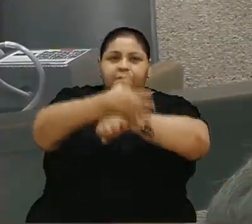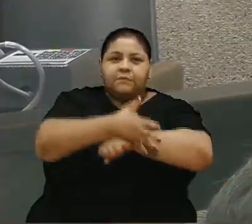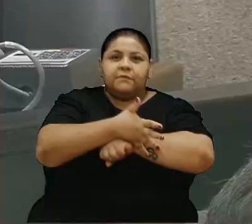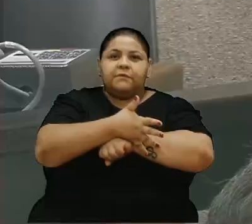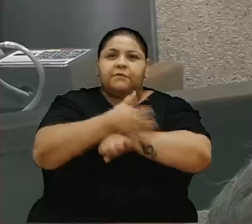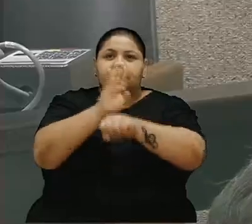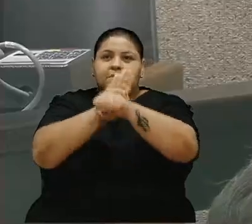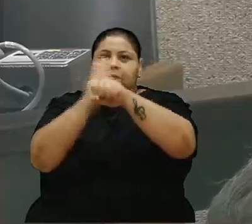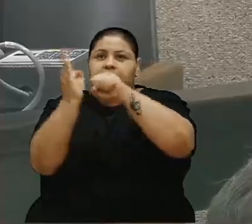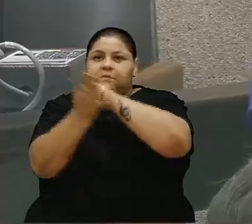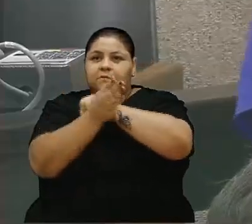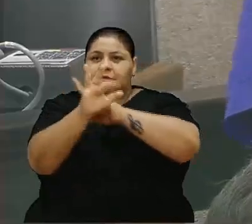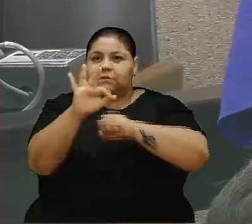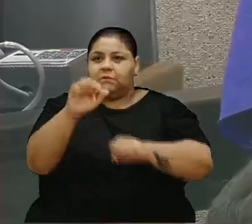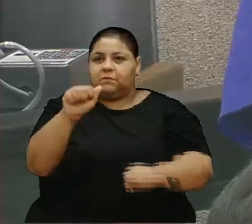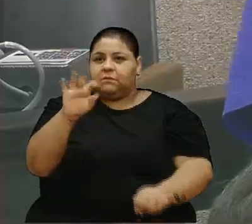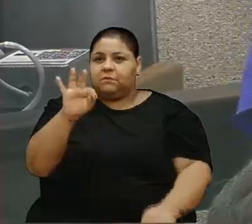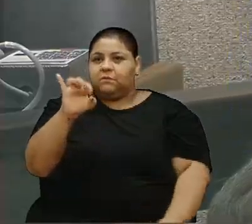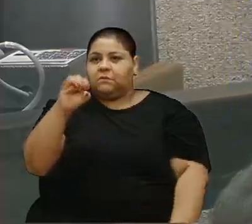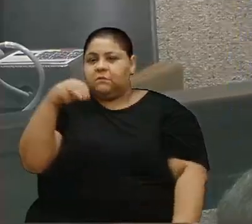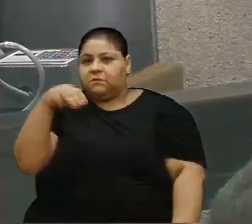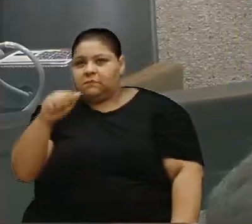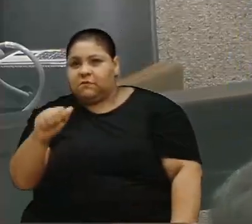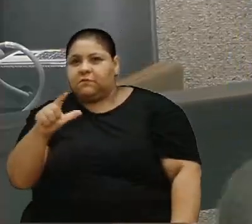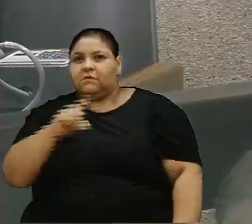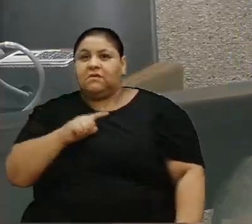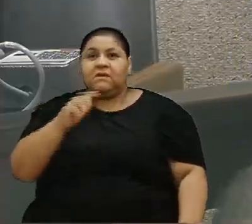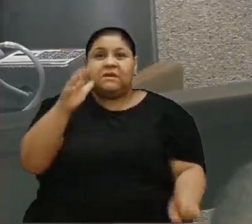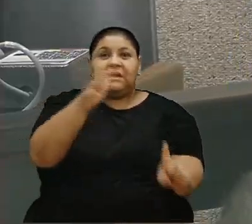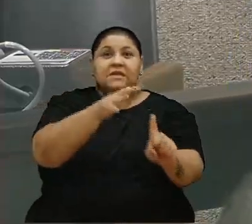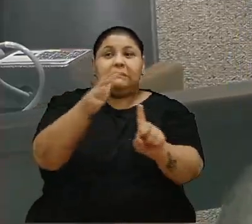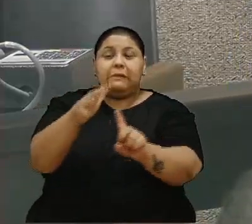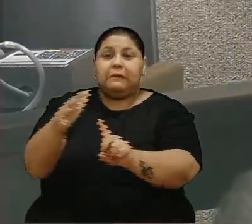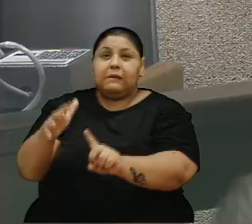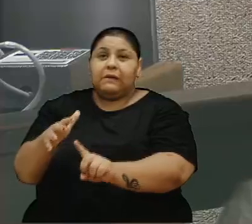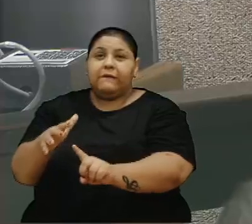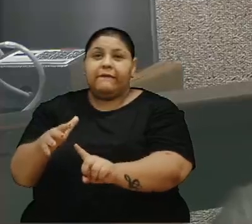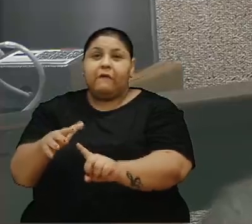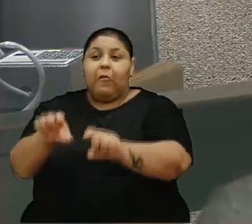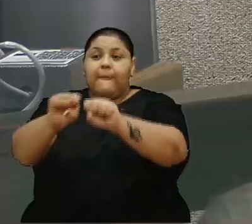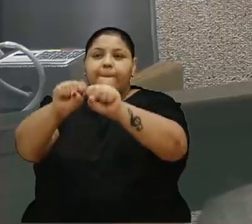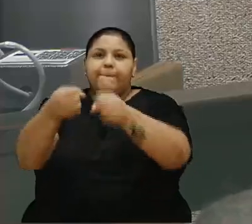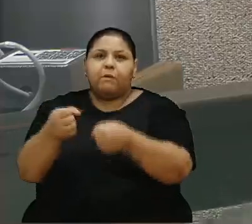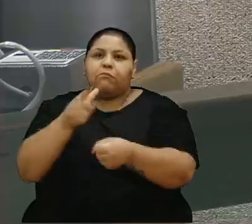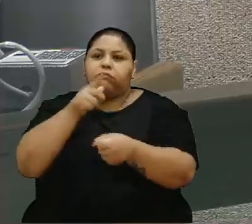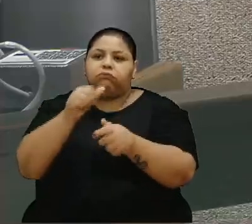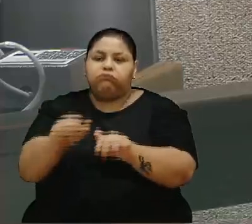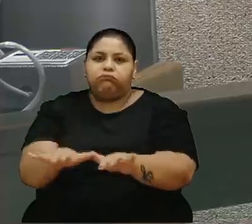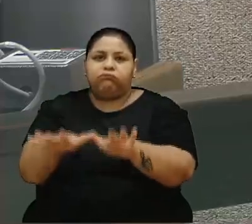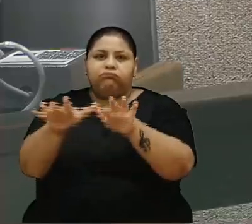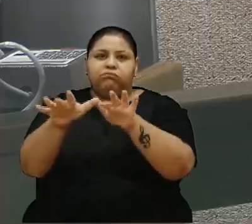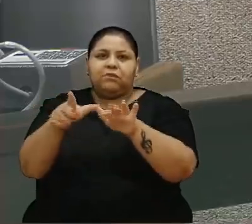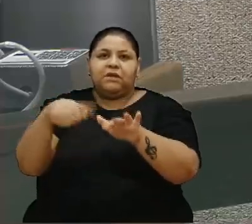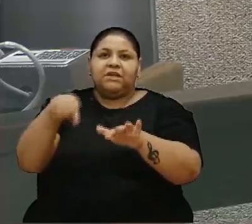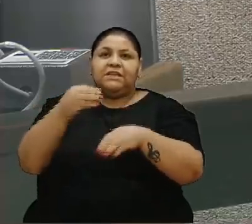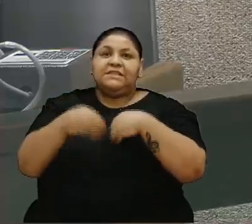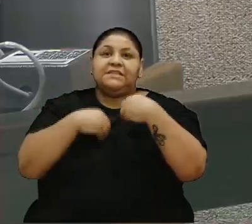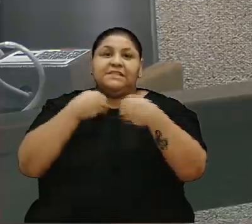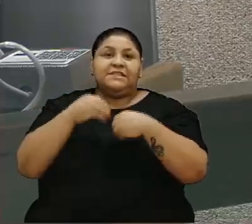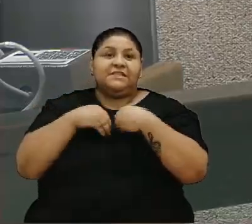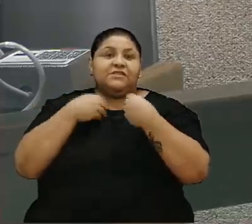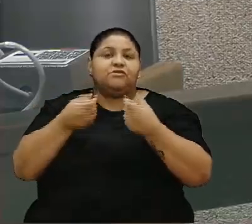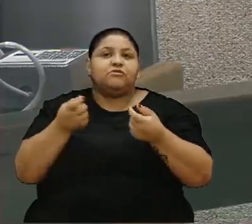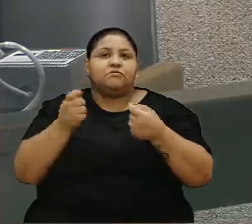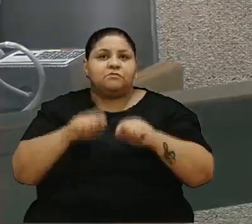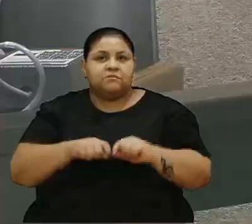no bairro Fátima, quando a gente teve a ameaça de rompimento da represa, a gente sentiu muito mais essa